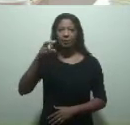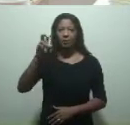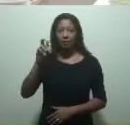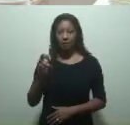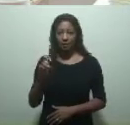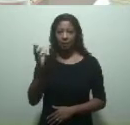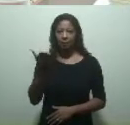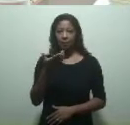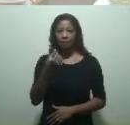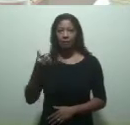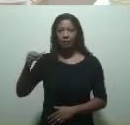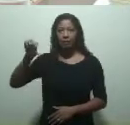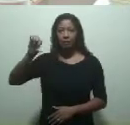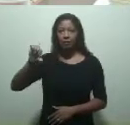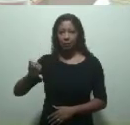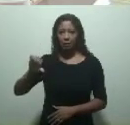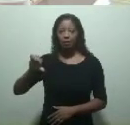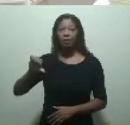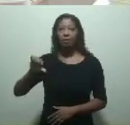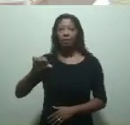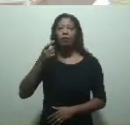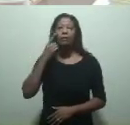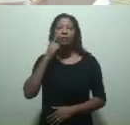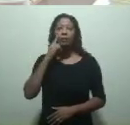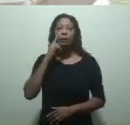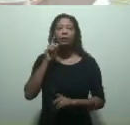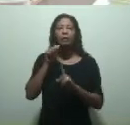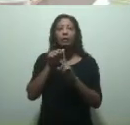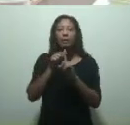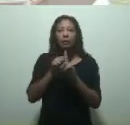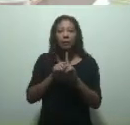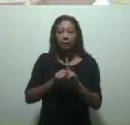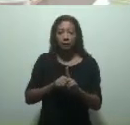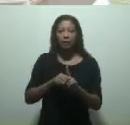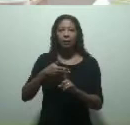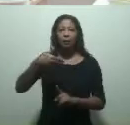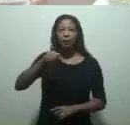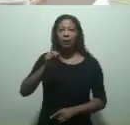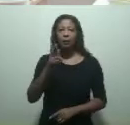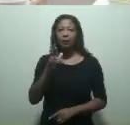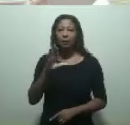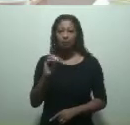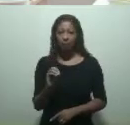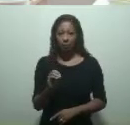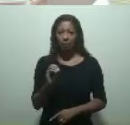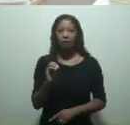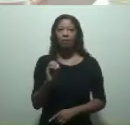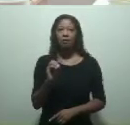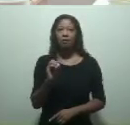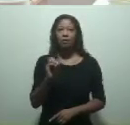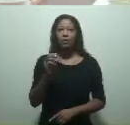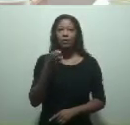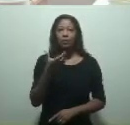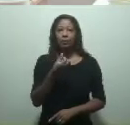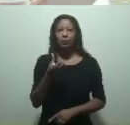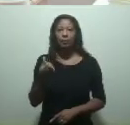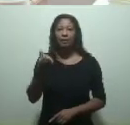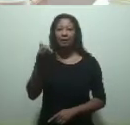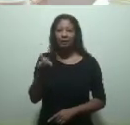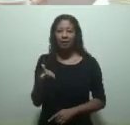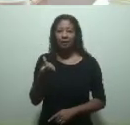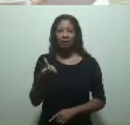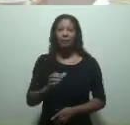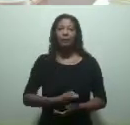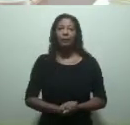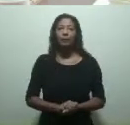de 2019, de 30 de 3 de 2016. Continuando a sessão, foi convidada a